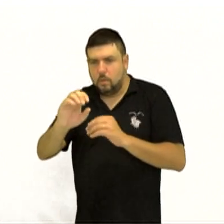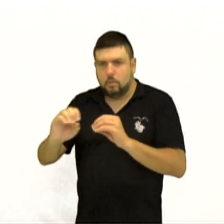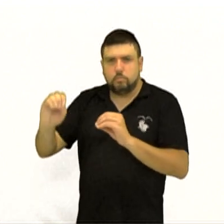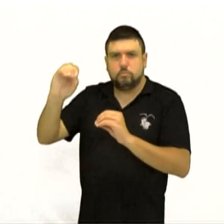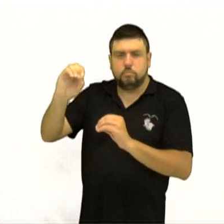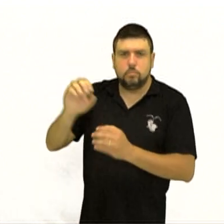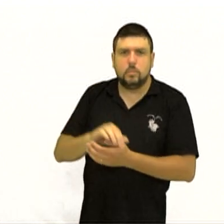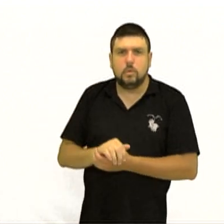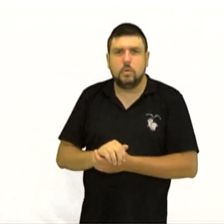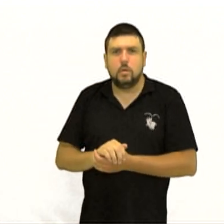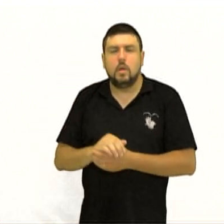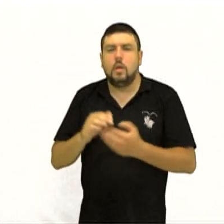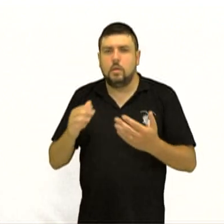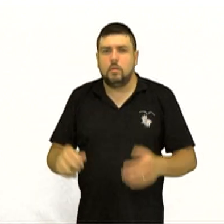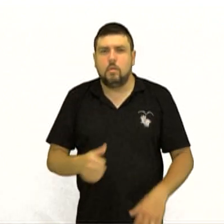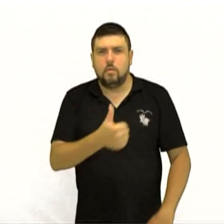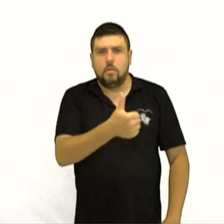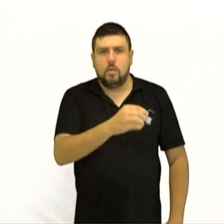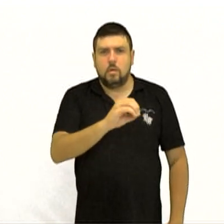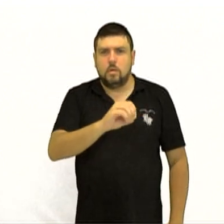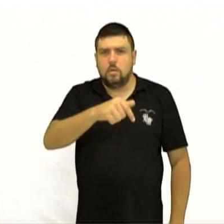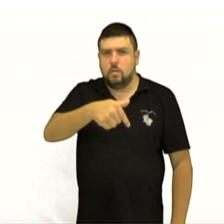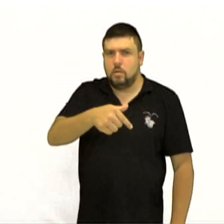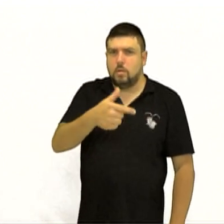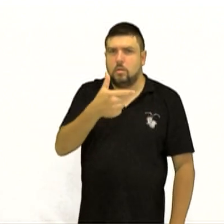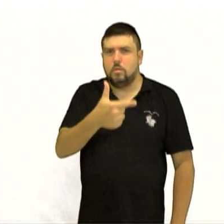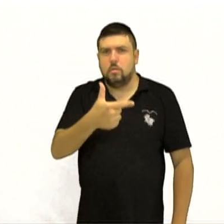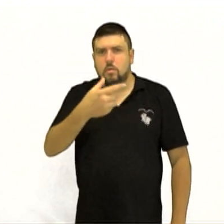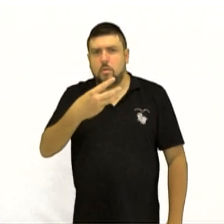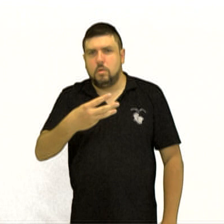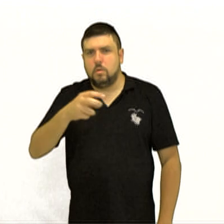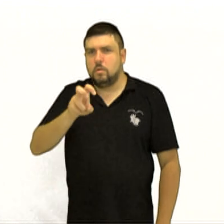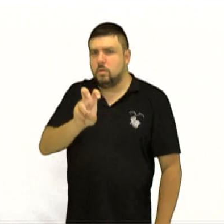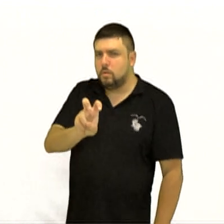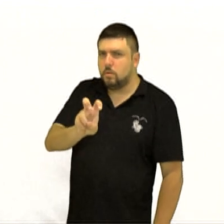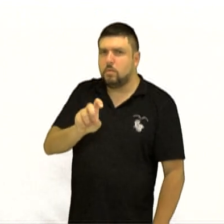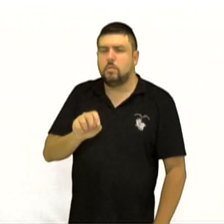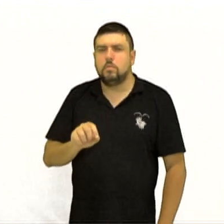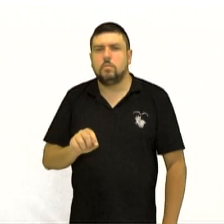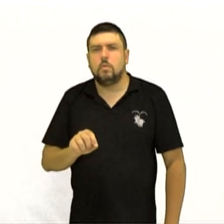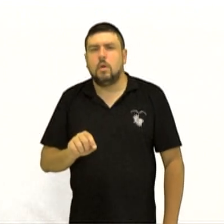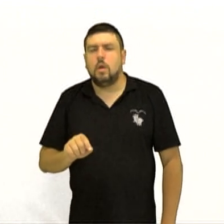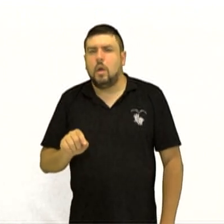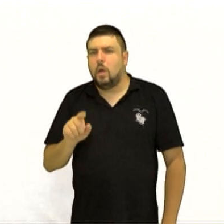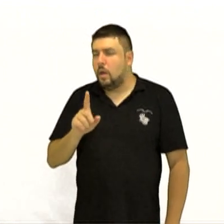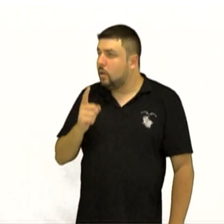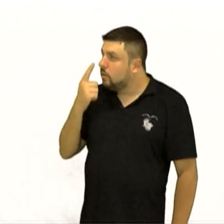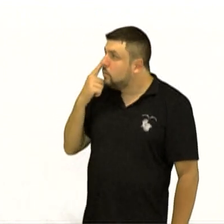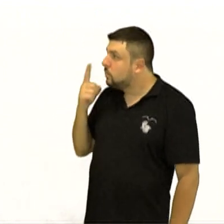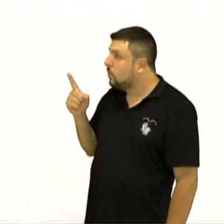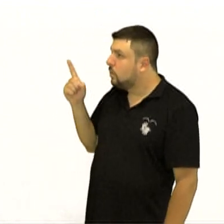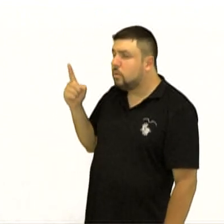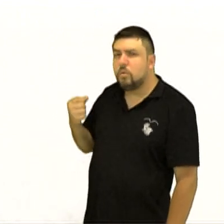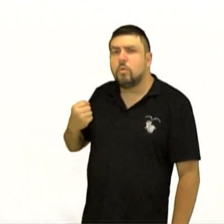qual é a classe do algarismo 2. Qual é a ordem da classe? Ok? Tempo para vocês fazerem.